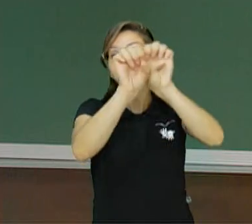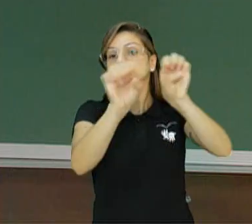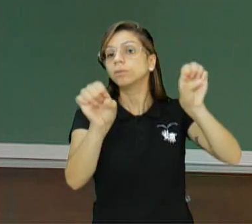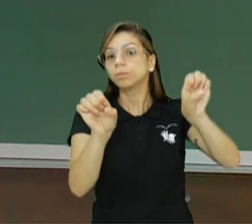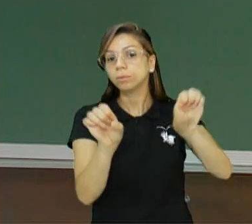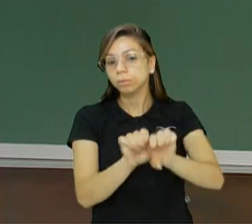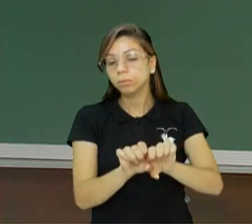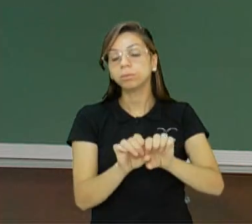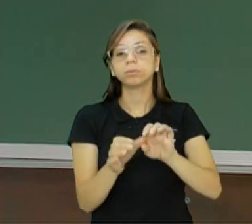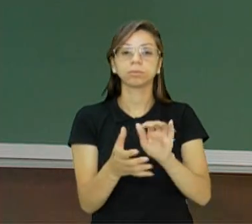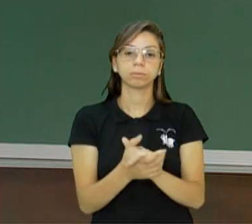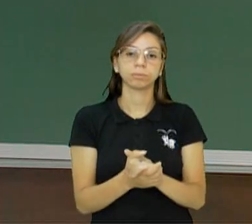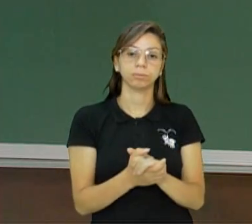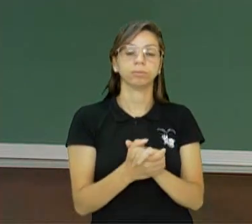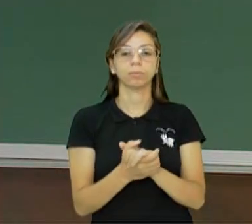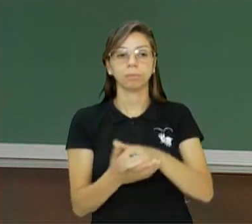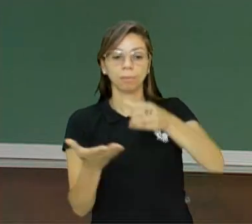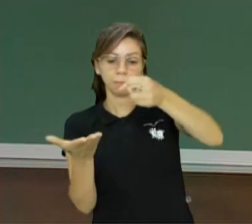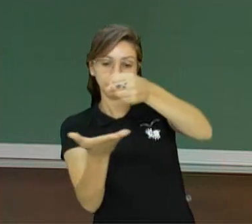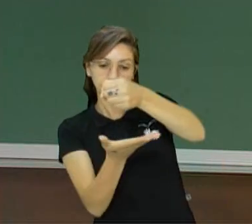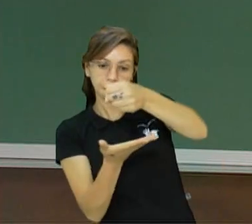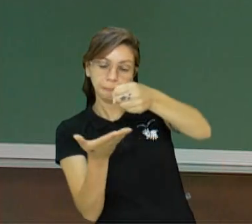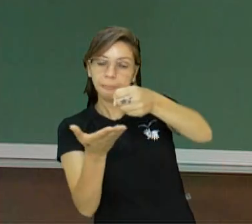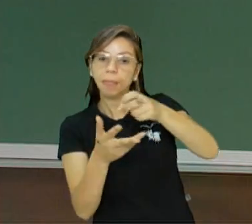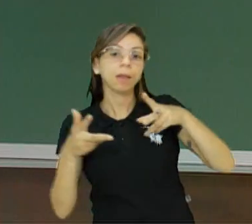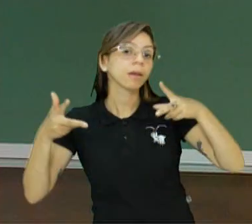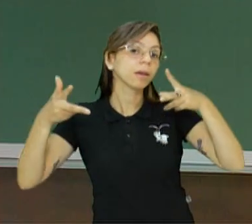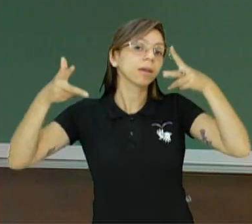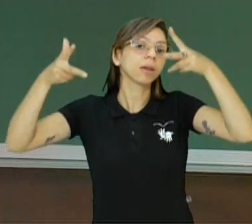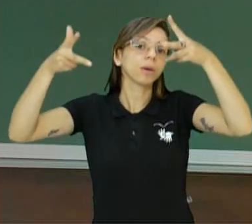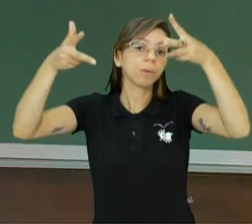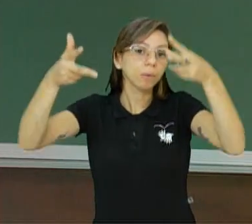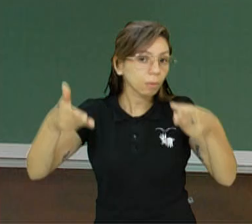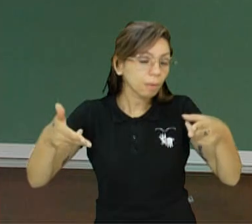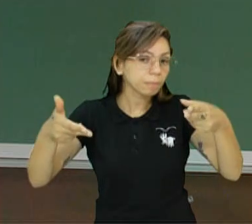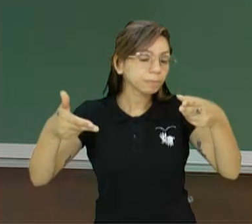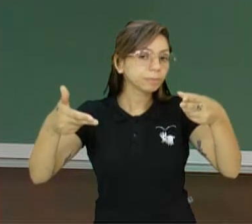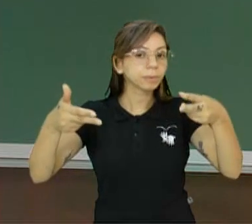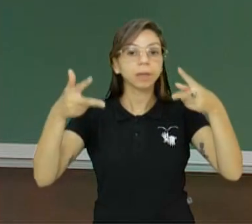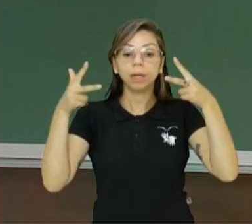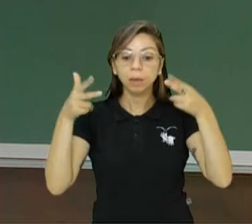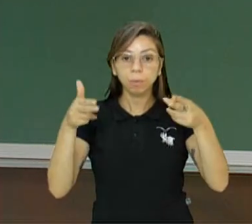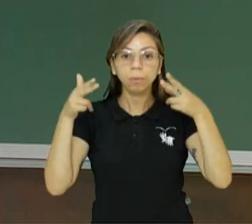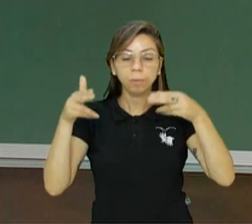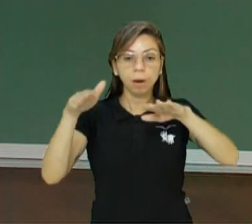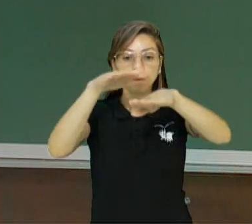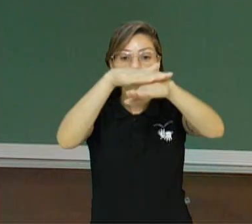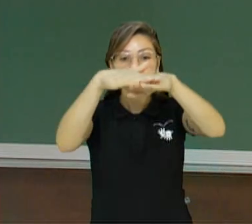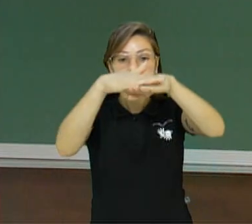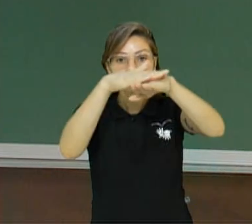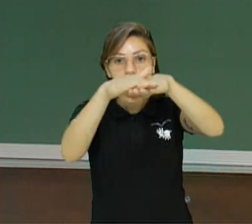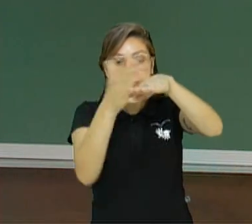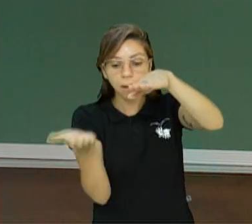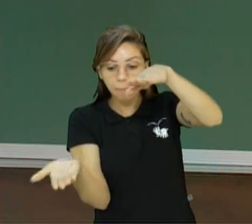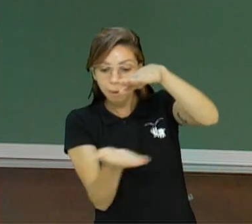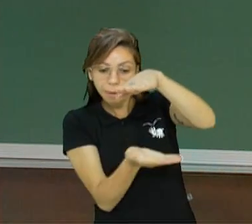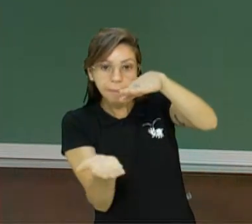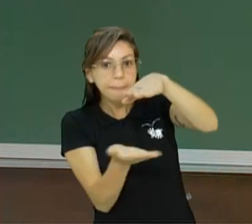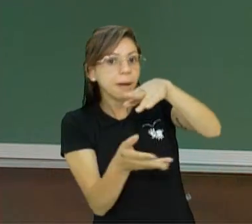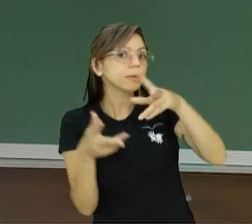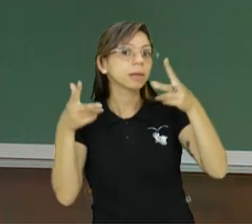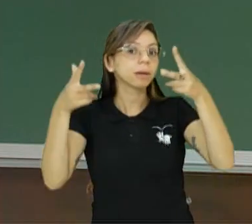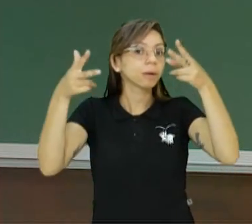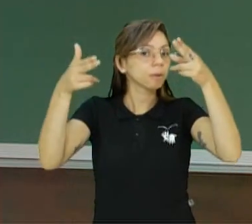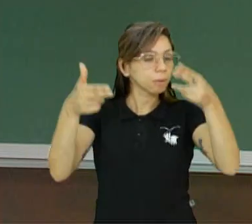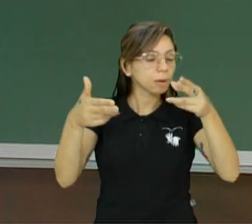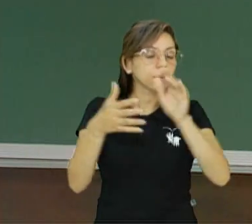ele. Essas bases são iguais no prisma, elas são semelhantes para a gente poder conseguir encaixar. E quando eu